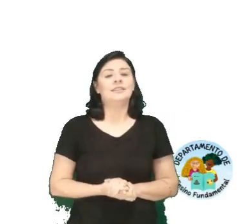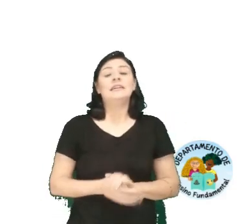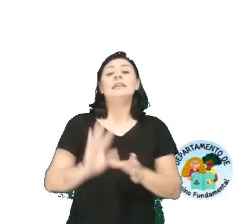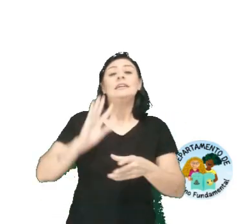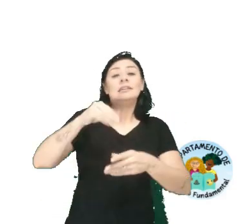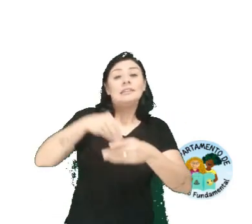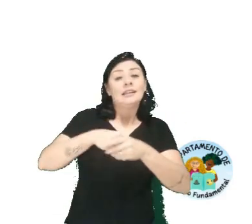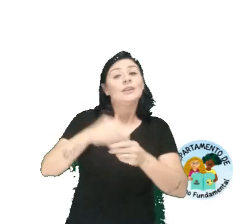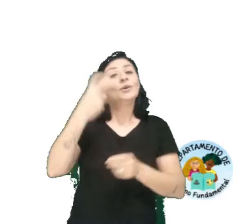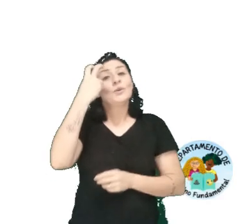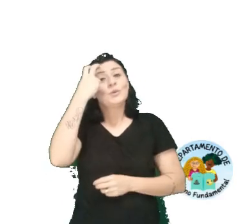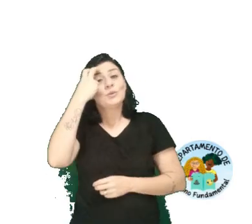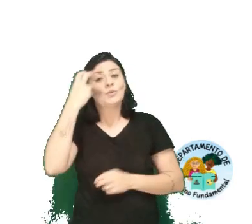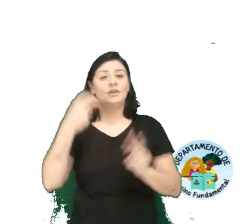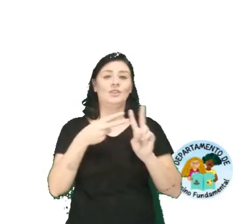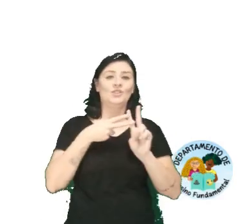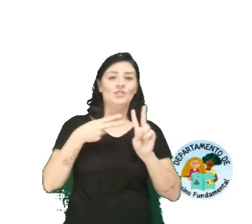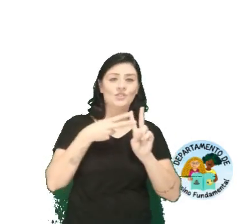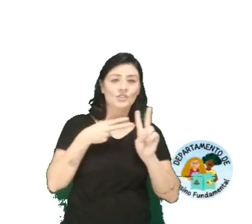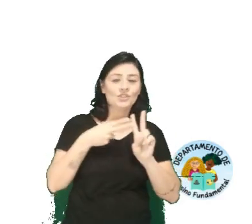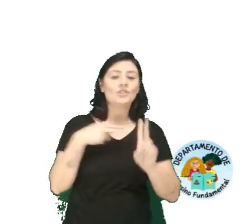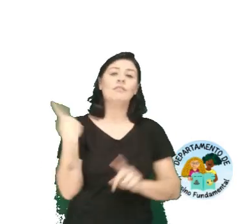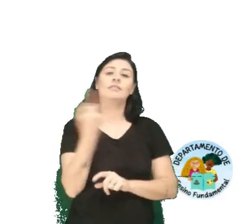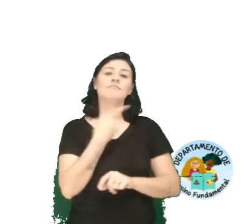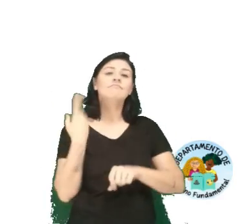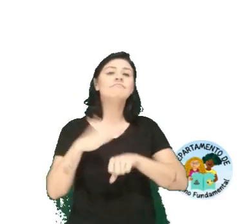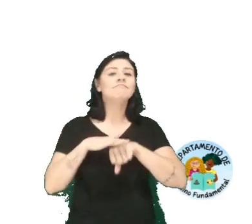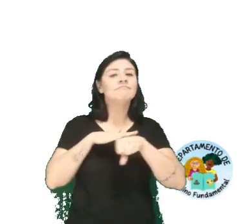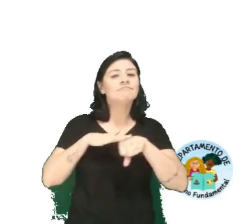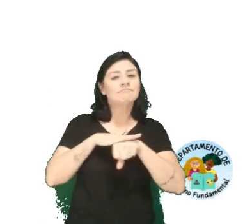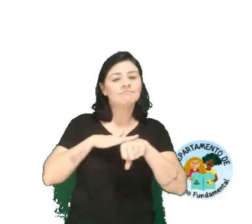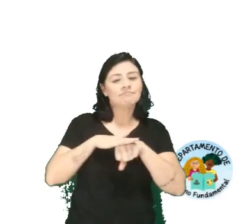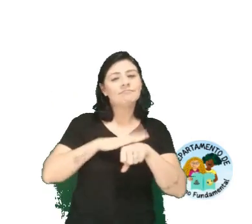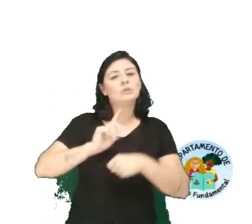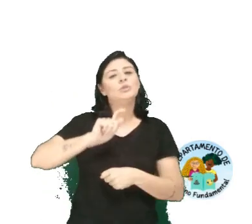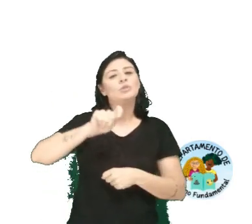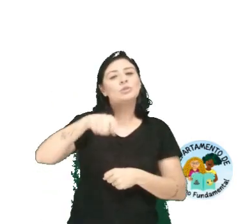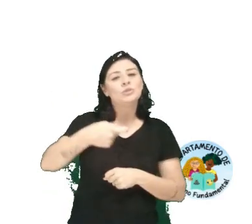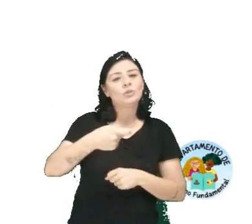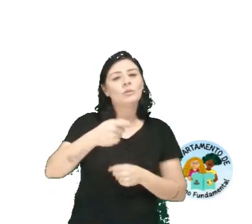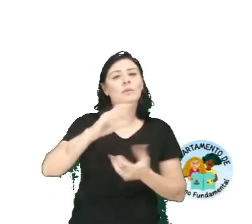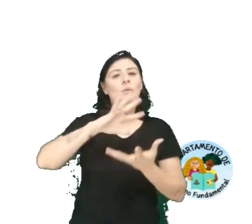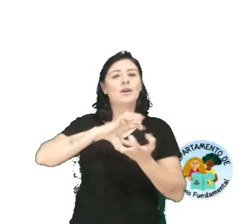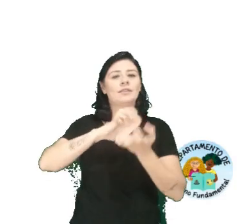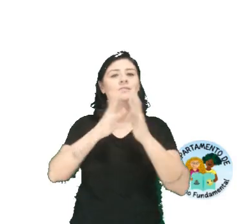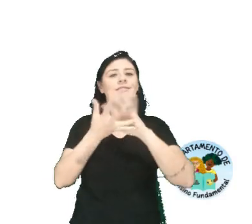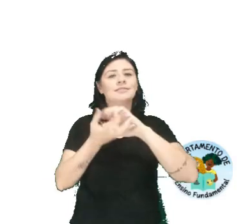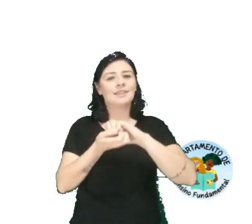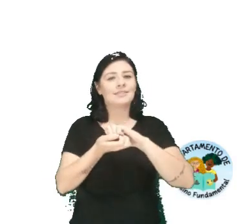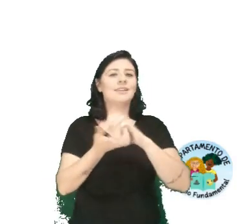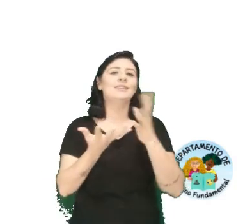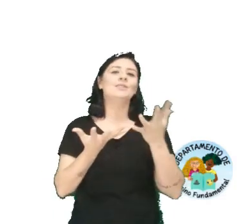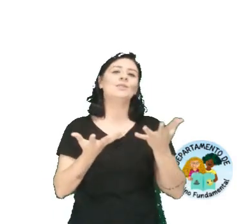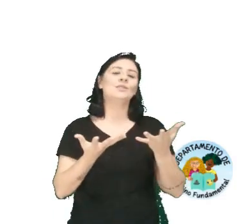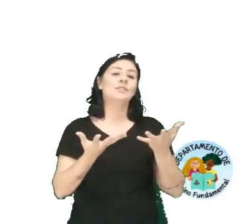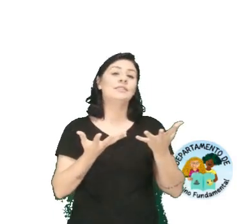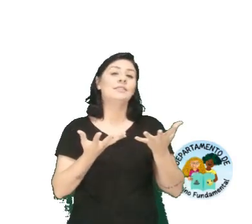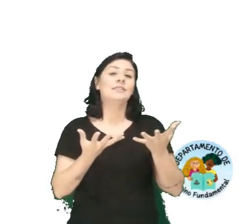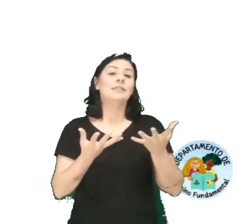dessa cultura indígena, nós conversamos sobre, né, o artesanato